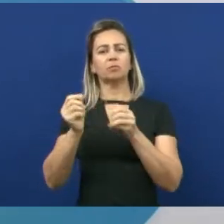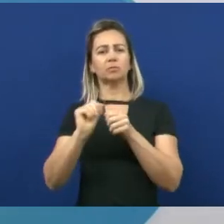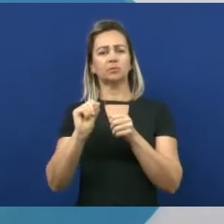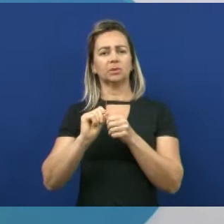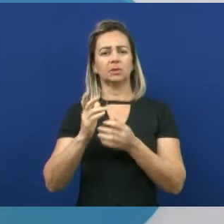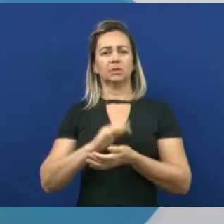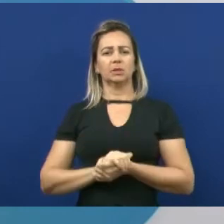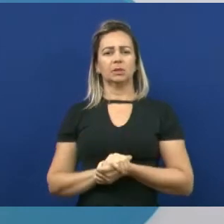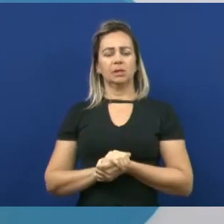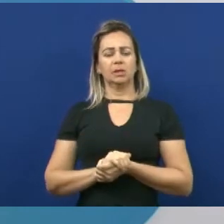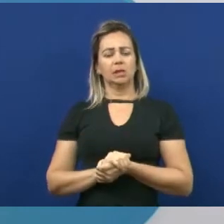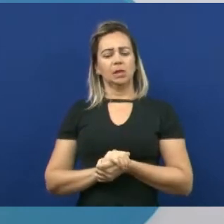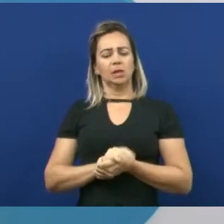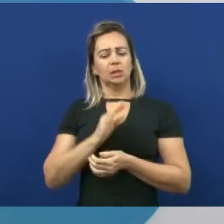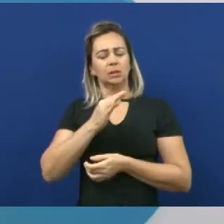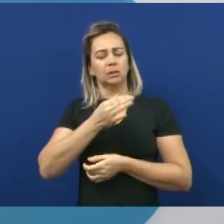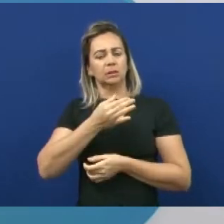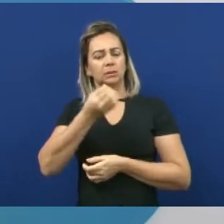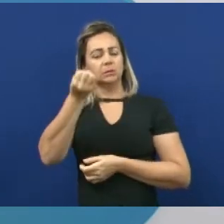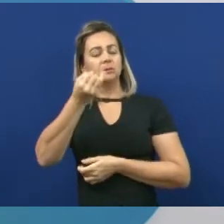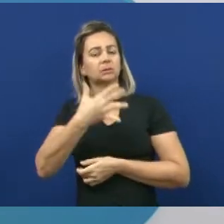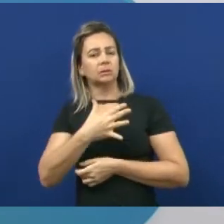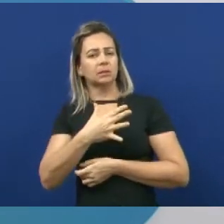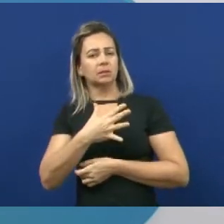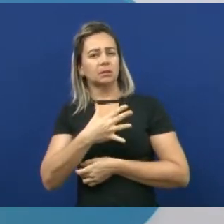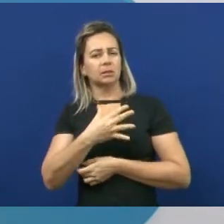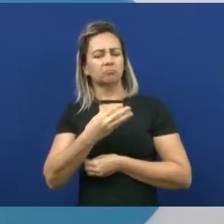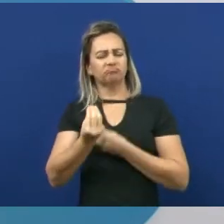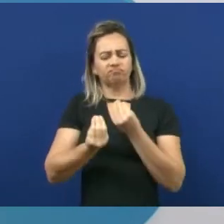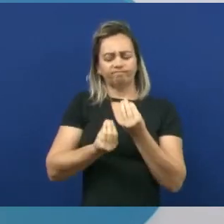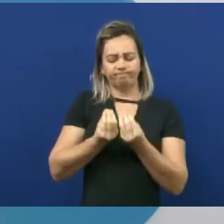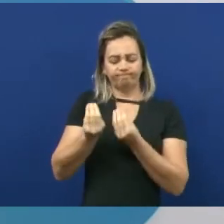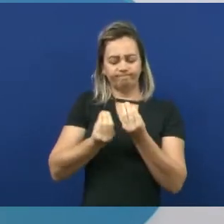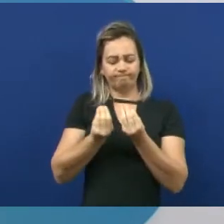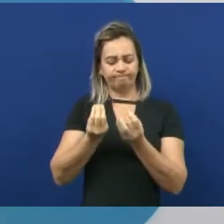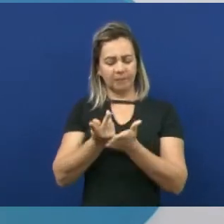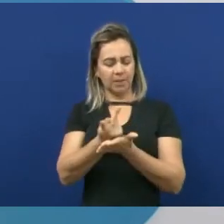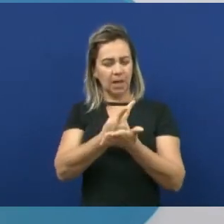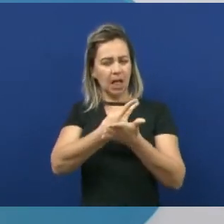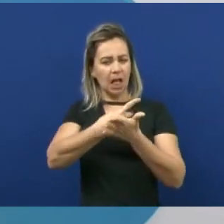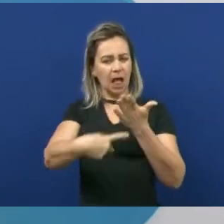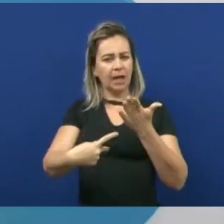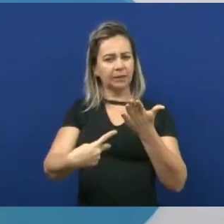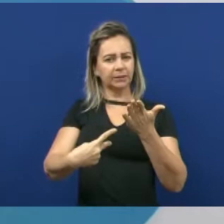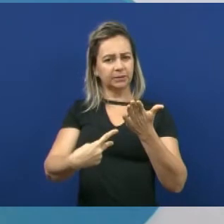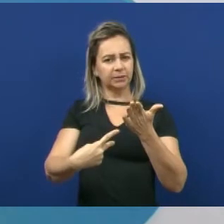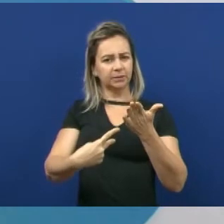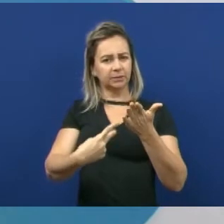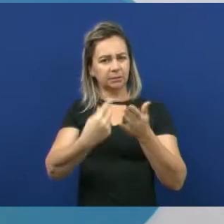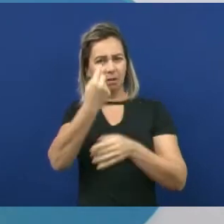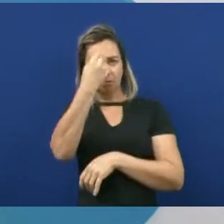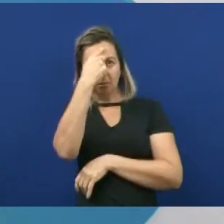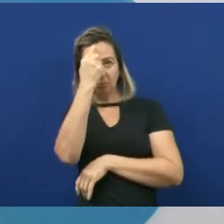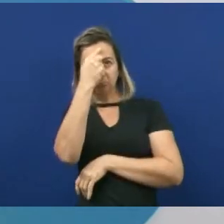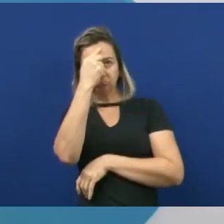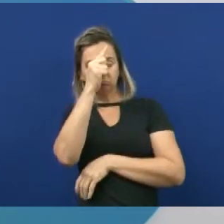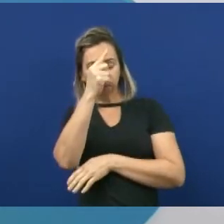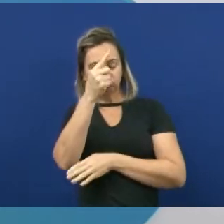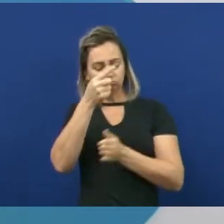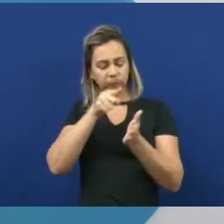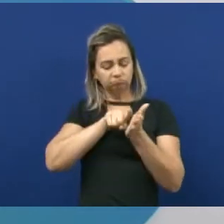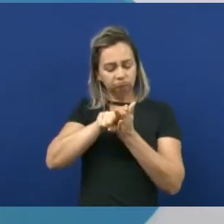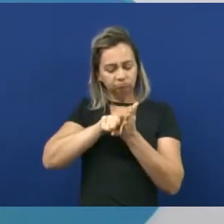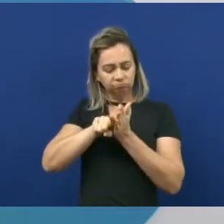seguinte: na medida em que a arte ela é reproduzida em larga